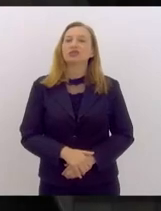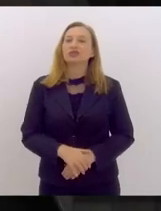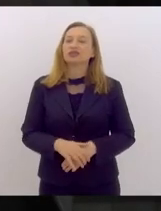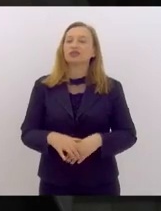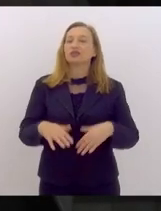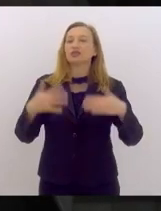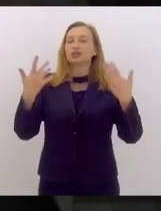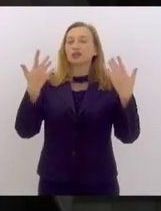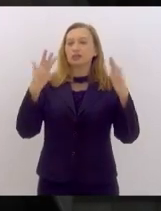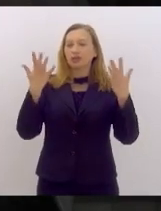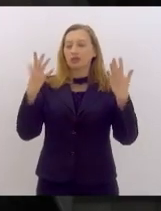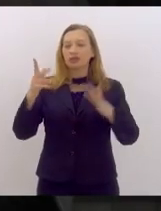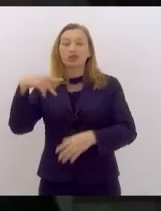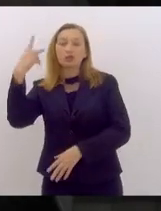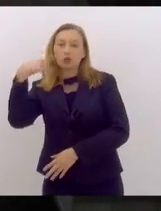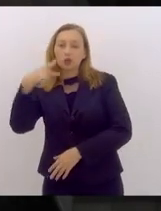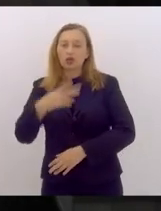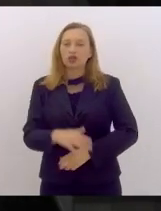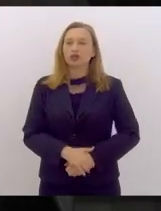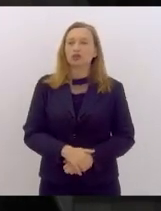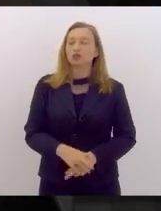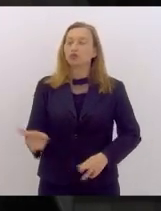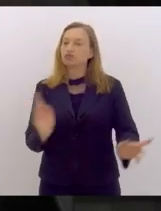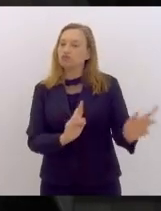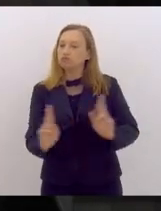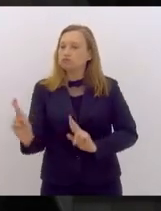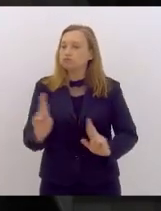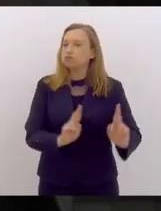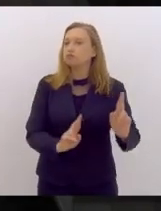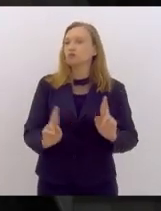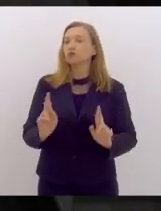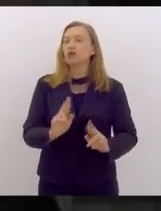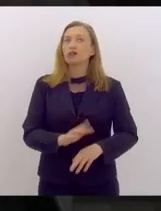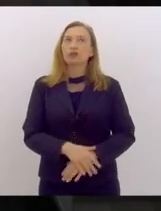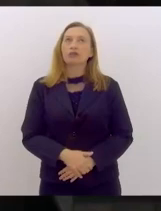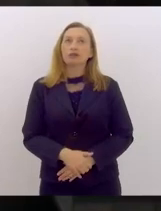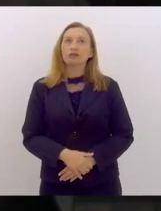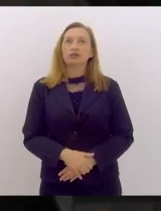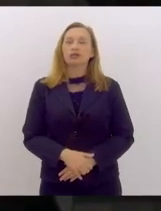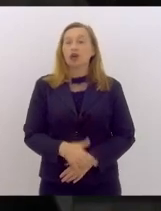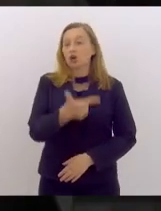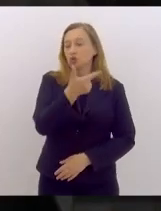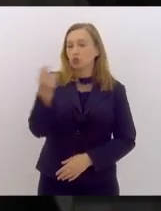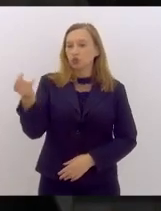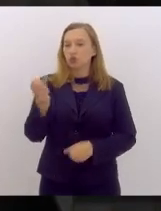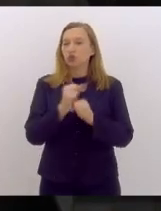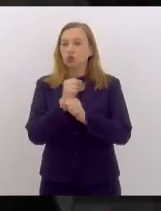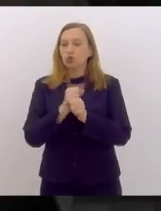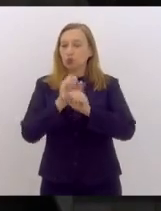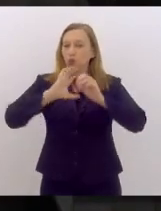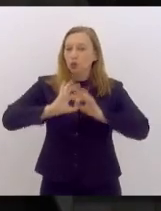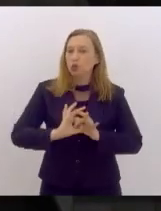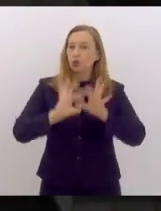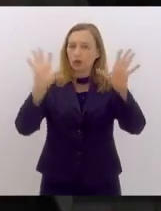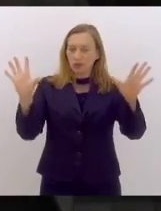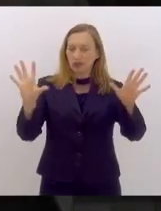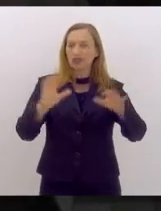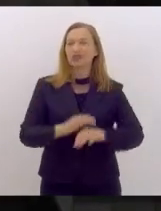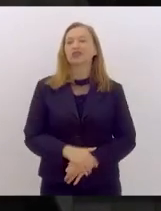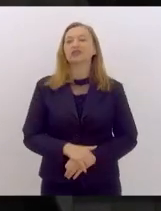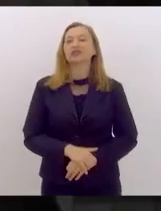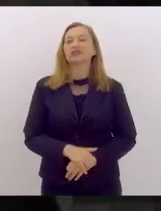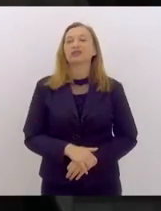e políticos relativo aos 200 anos de independência